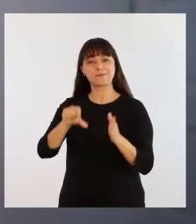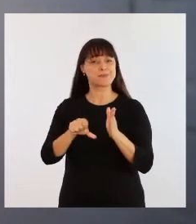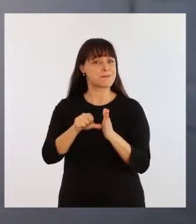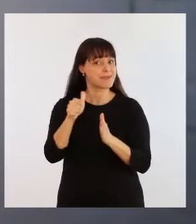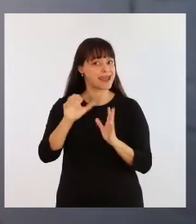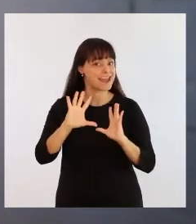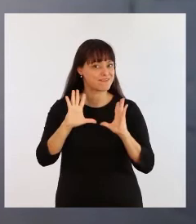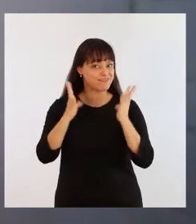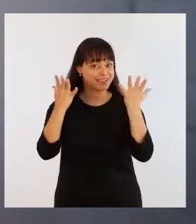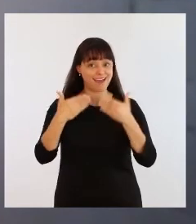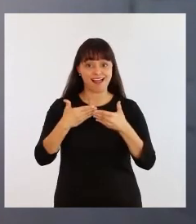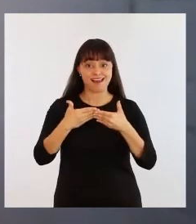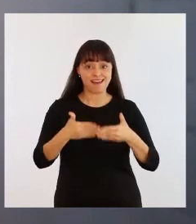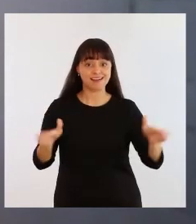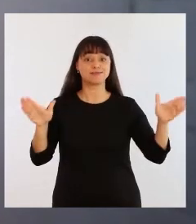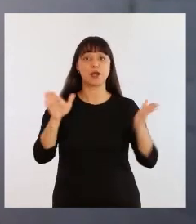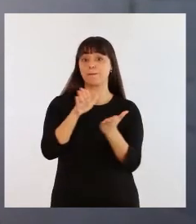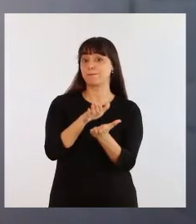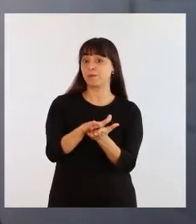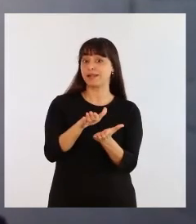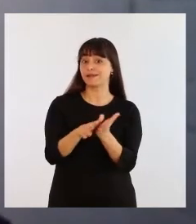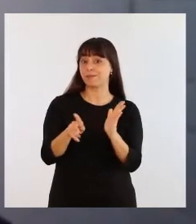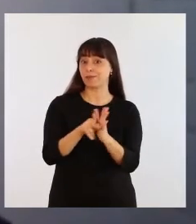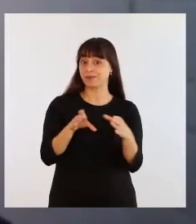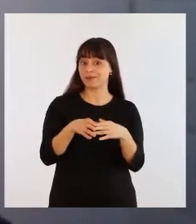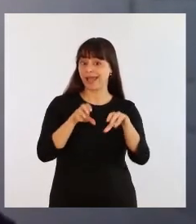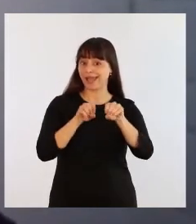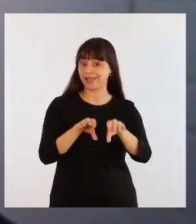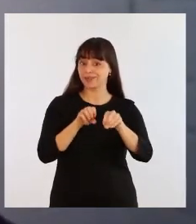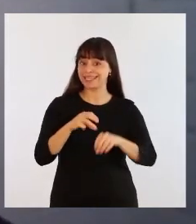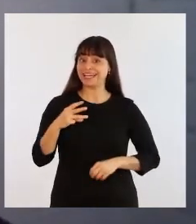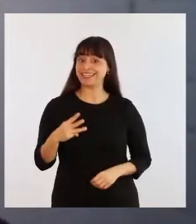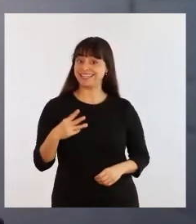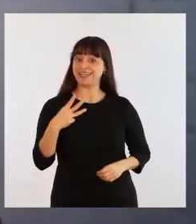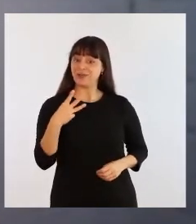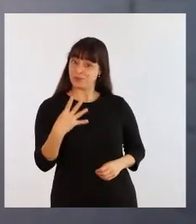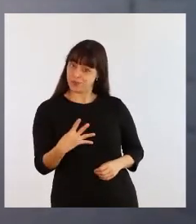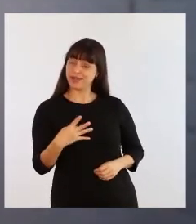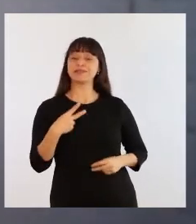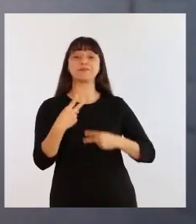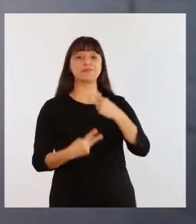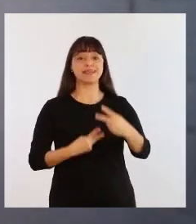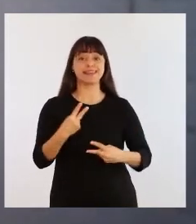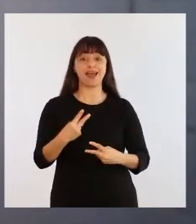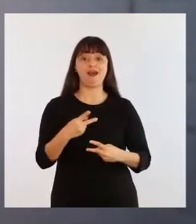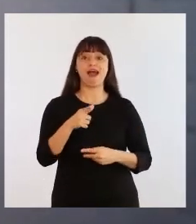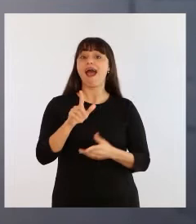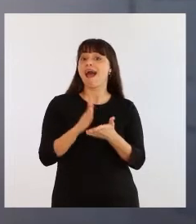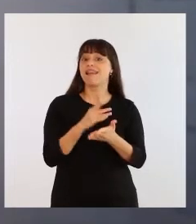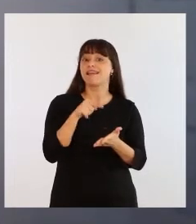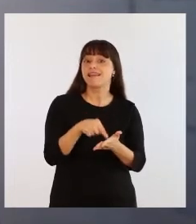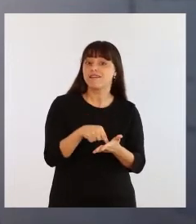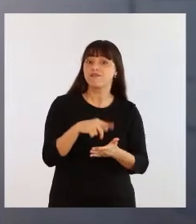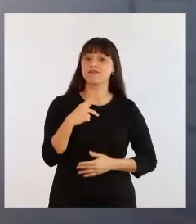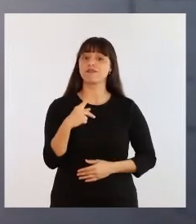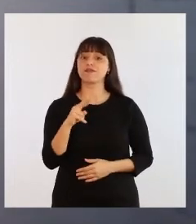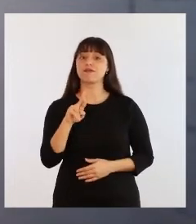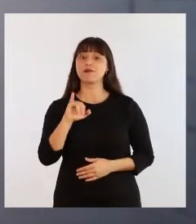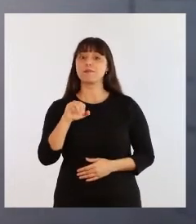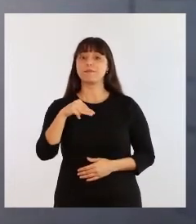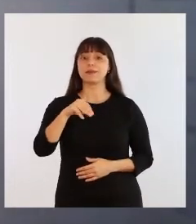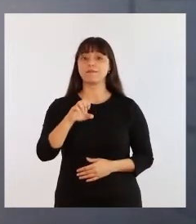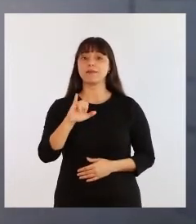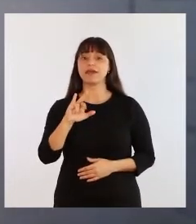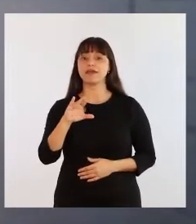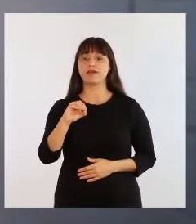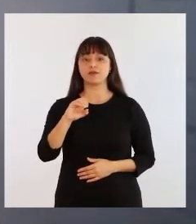da publicação educativa da 34ª Bienal, o livro Primeiros Ensaios. Eu me chamo Tiago, sou coordenador